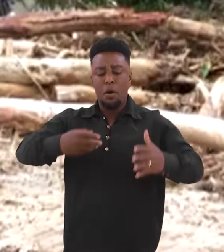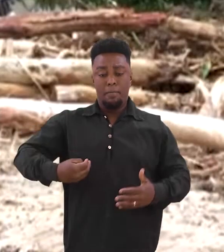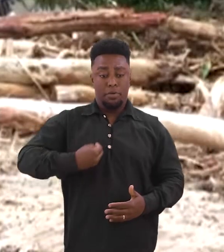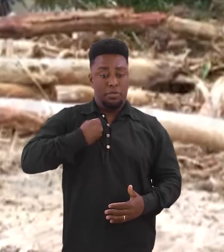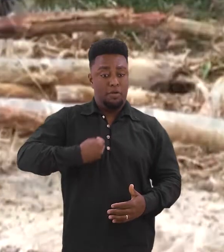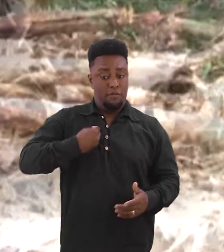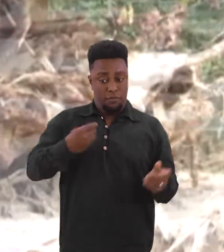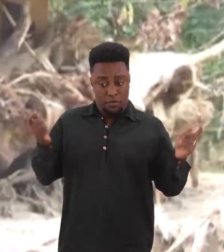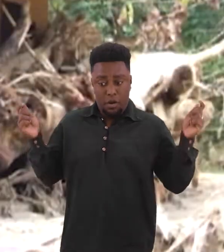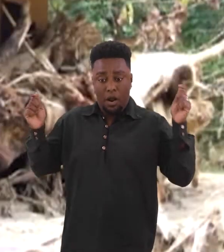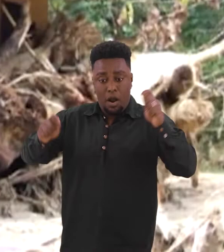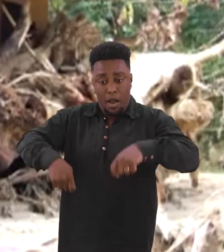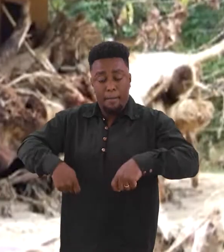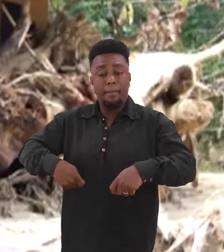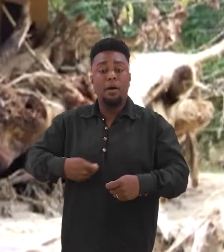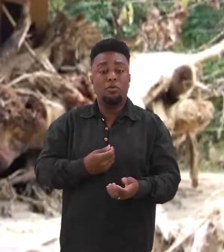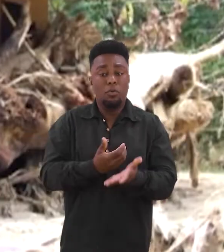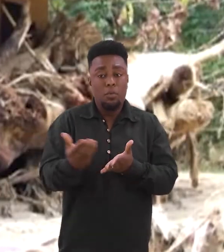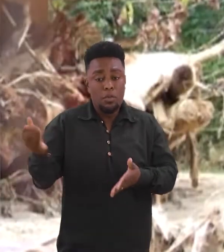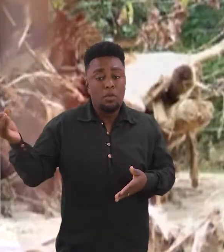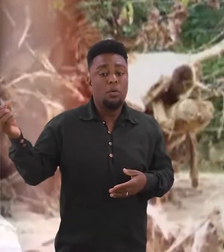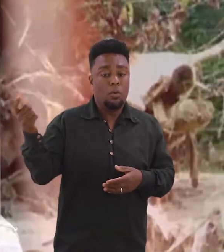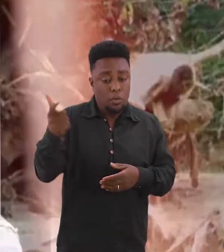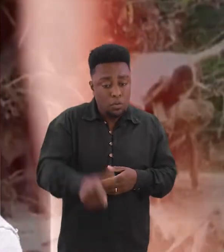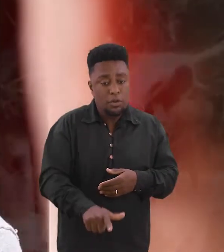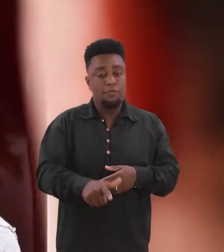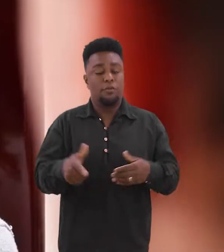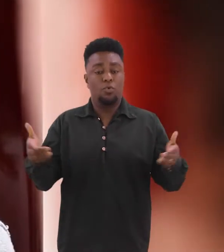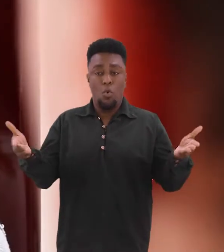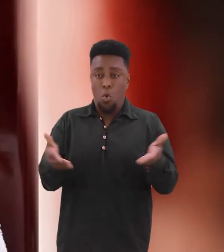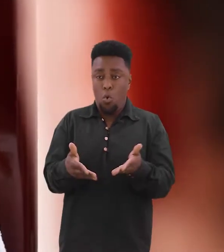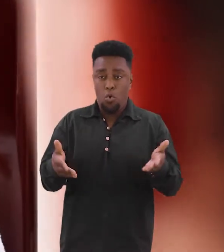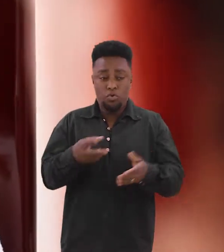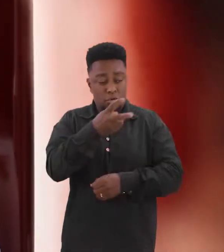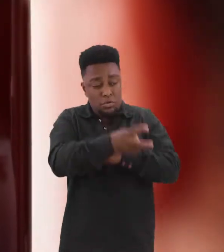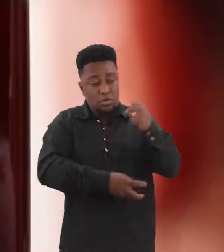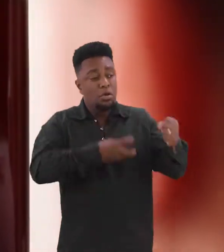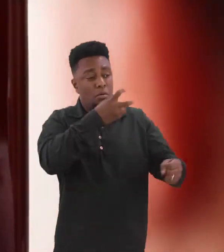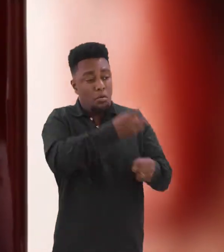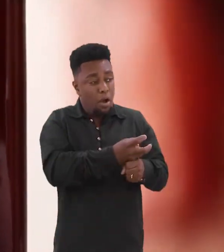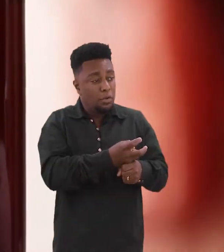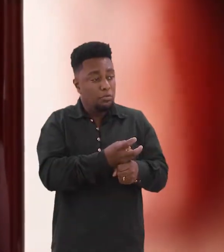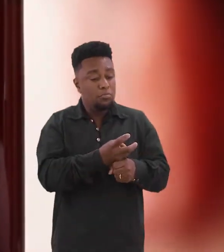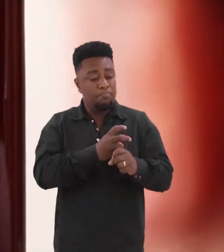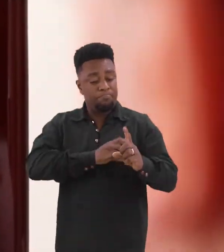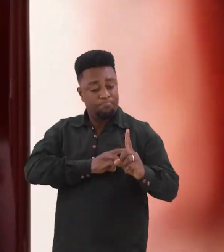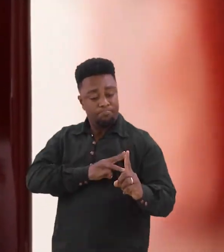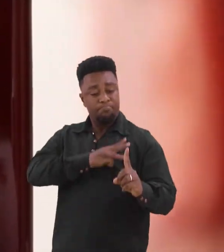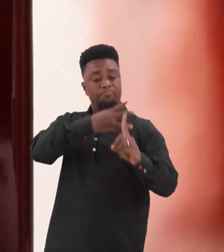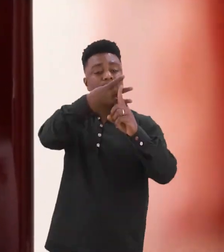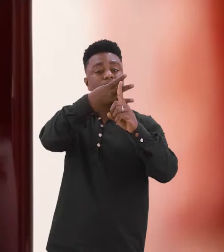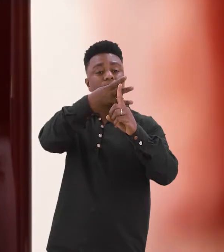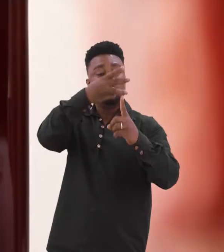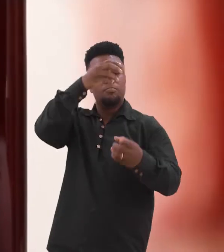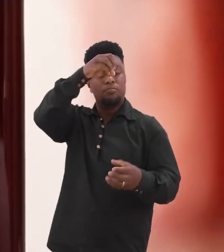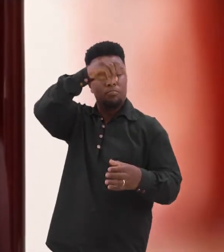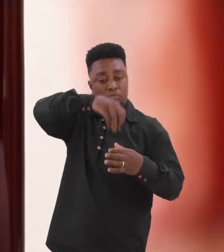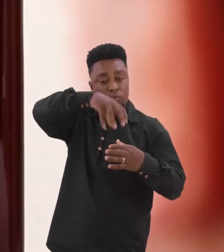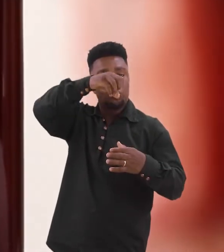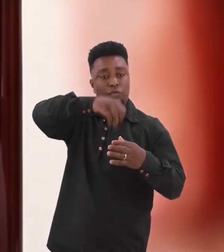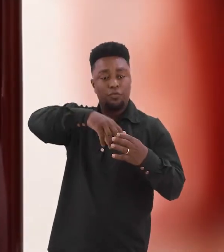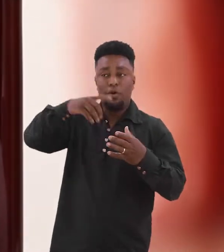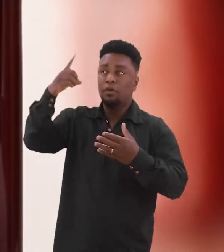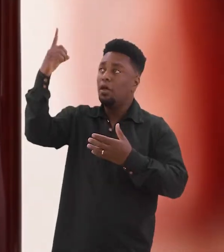e dispostos a recomeçar. Hoje, depois de 5 anos, nós triplicamos o nosso pacto. Deus